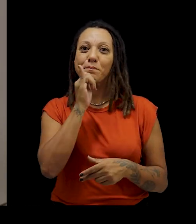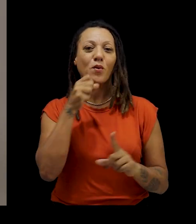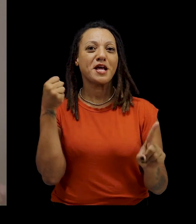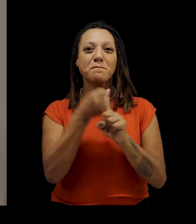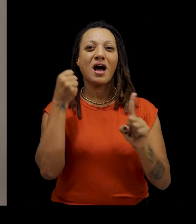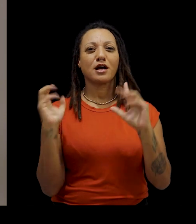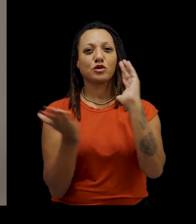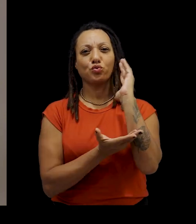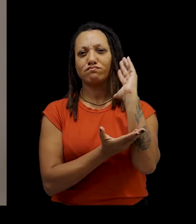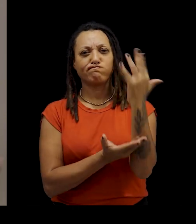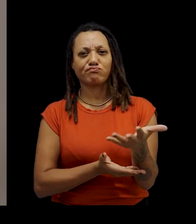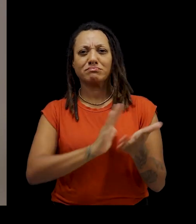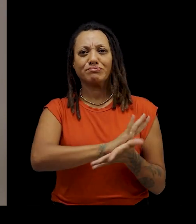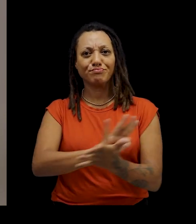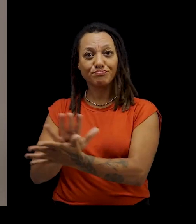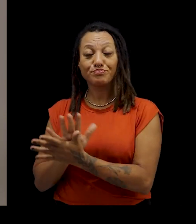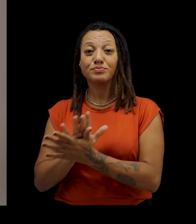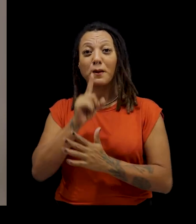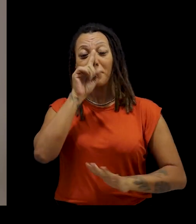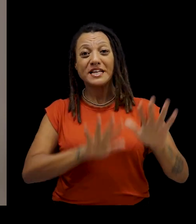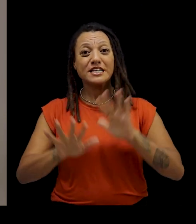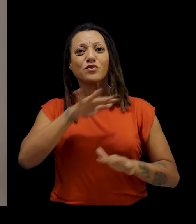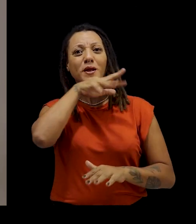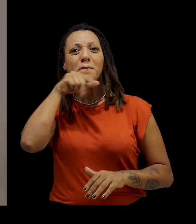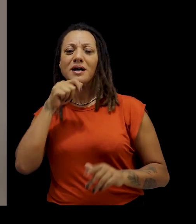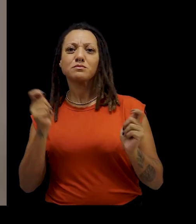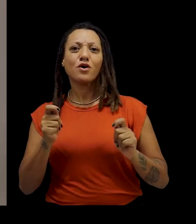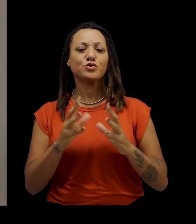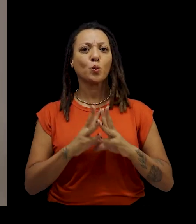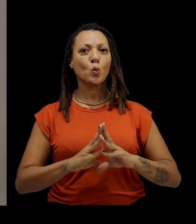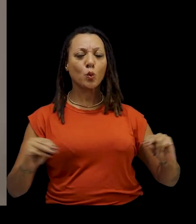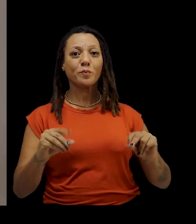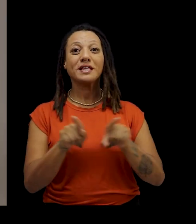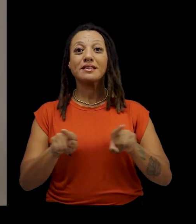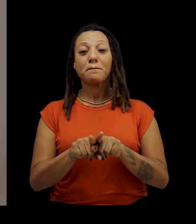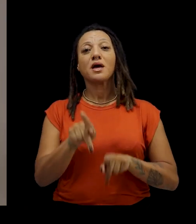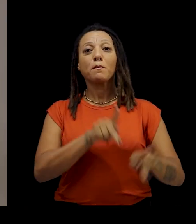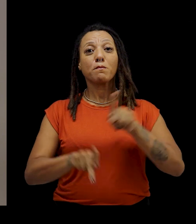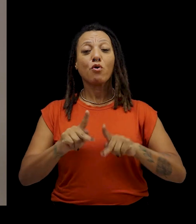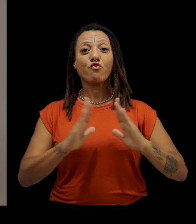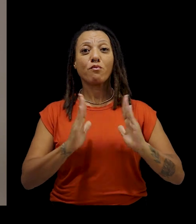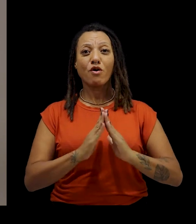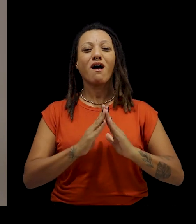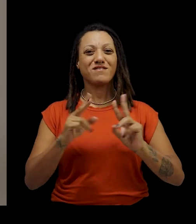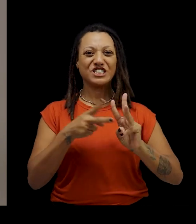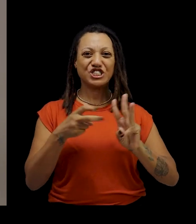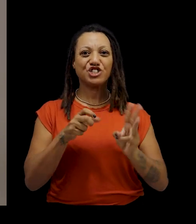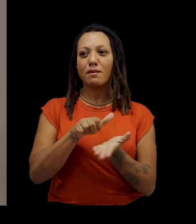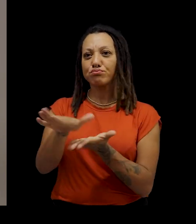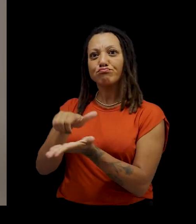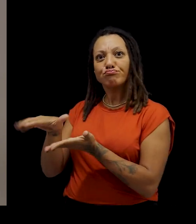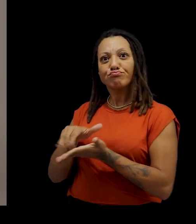os impactos do desmatamento e o risco de extinção de espécies nativas e o deslocamento forçado de populações